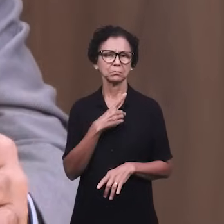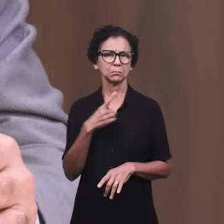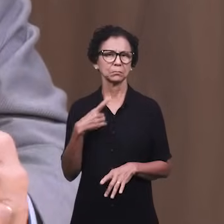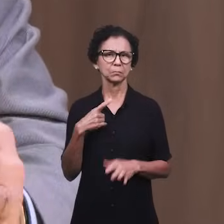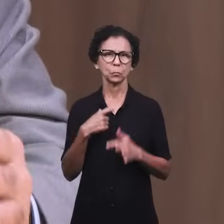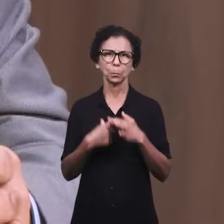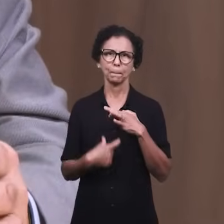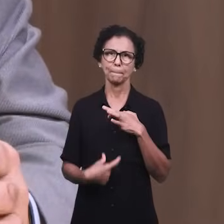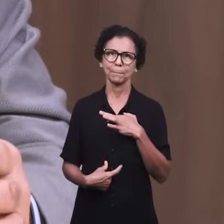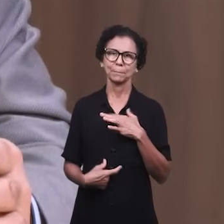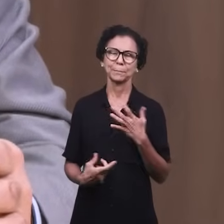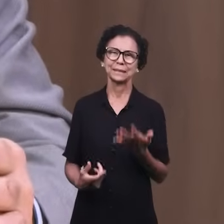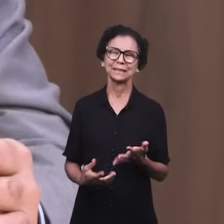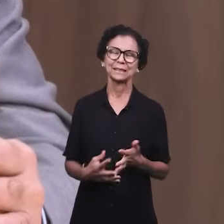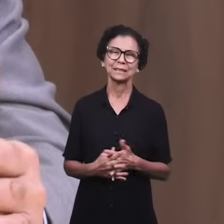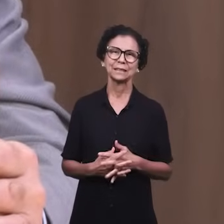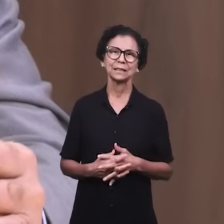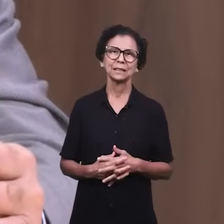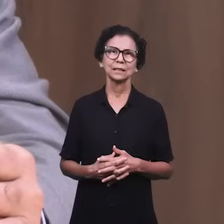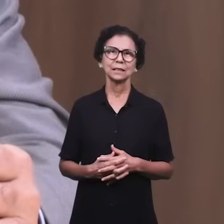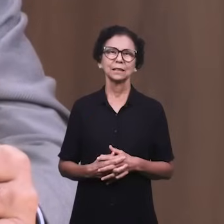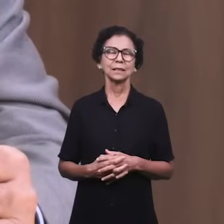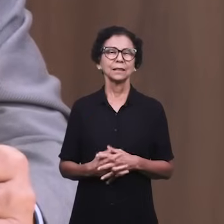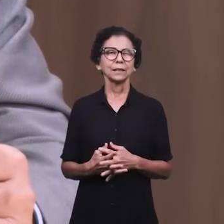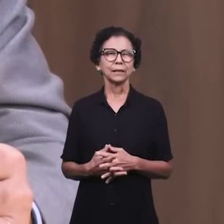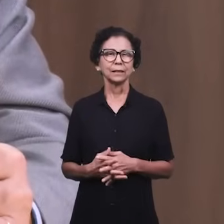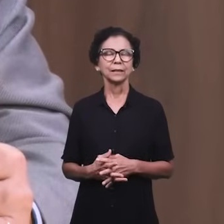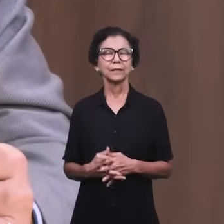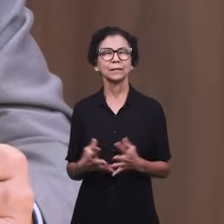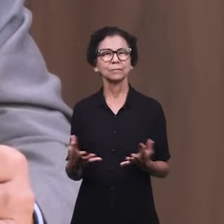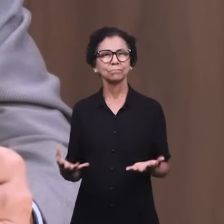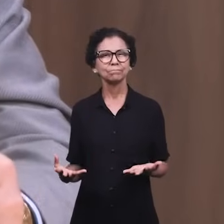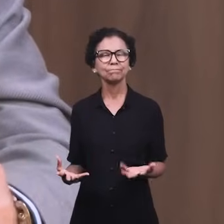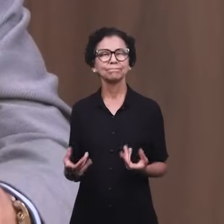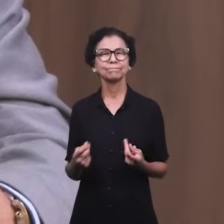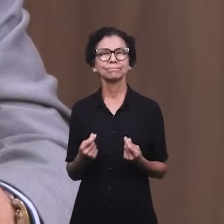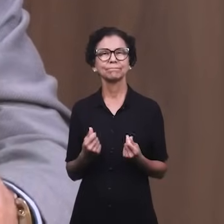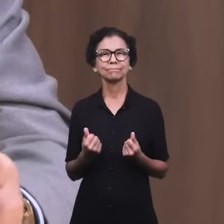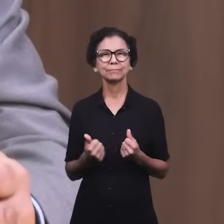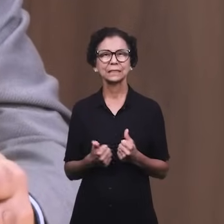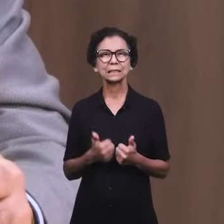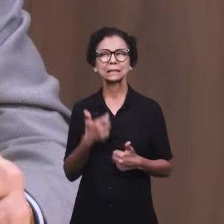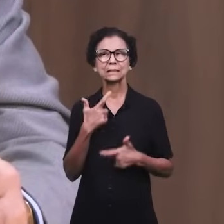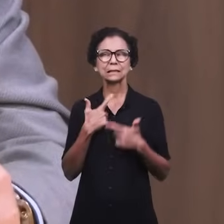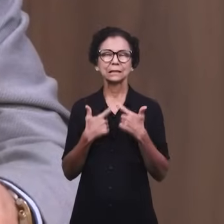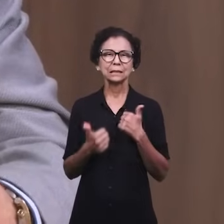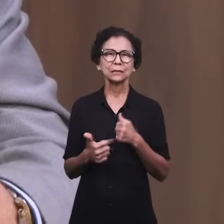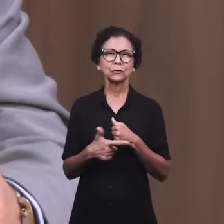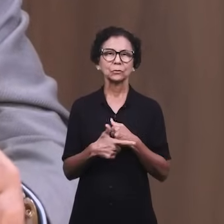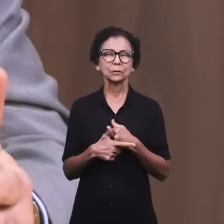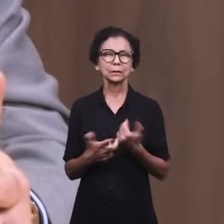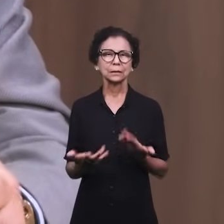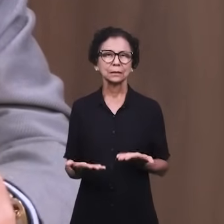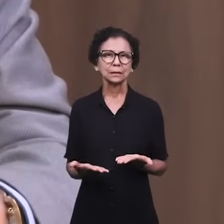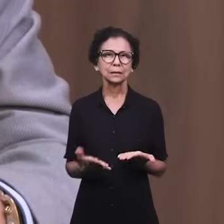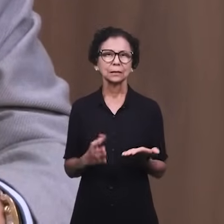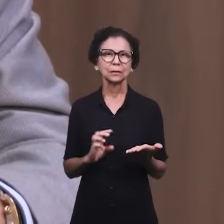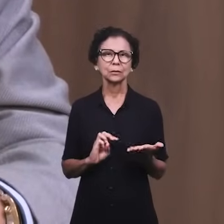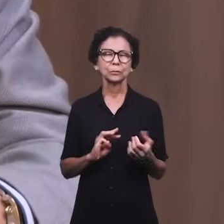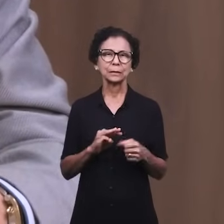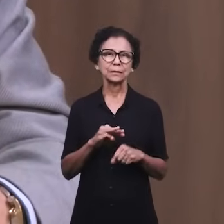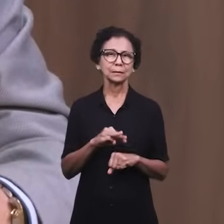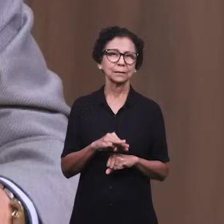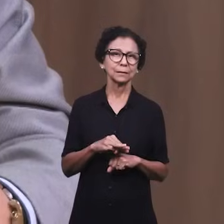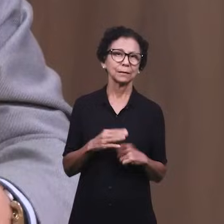diáconos obreiros aqueles que almejam né o ministério que almejam o episcopado Como diz a